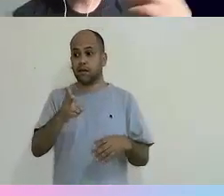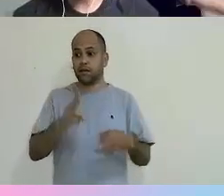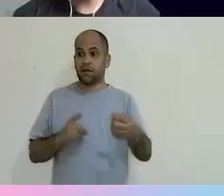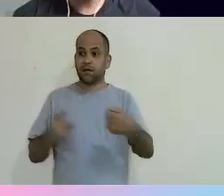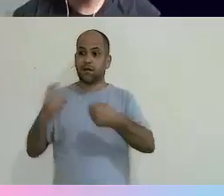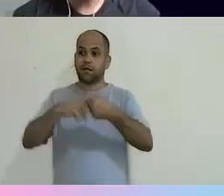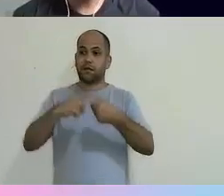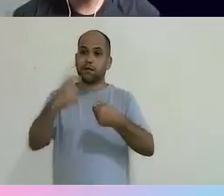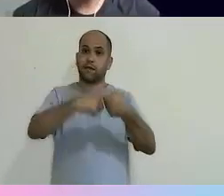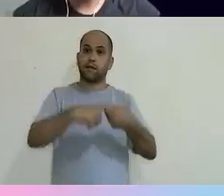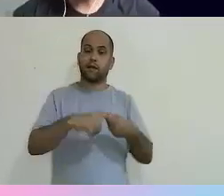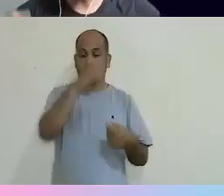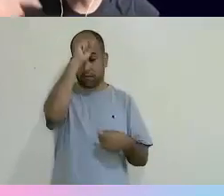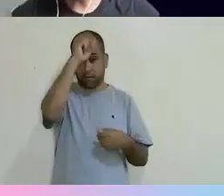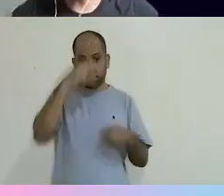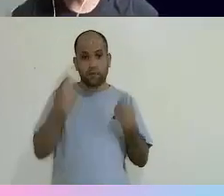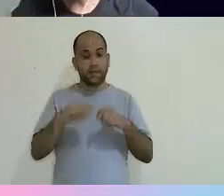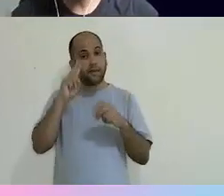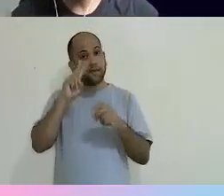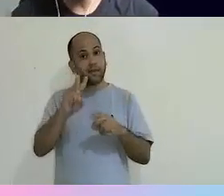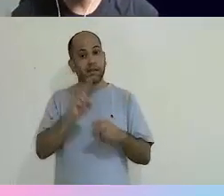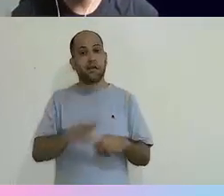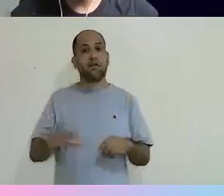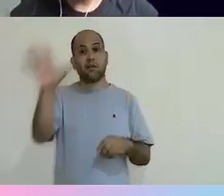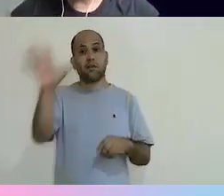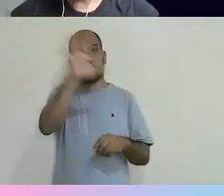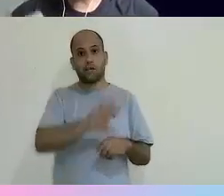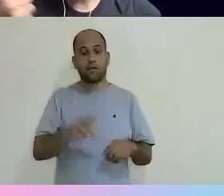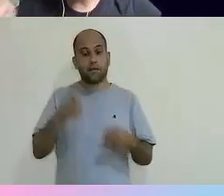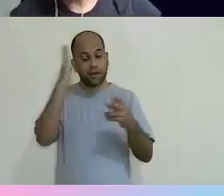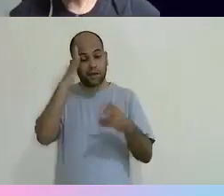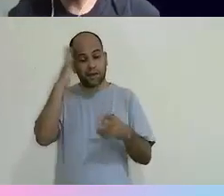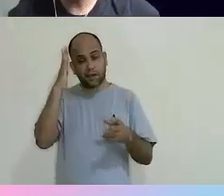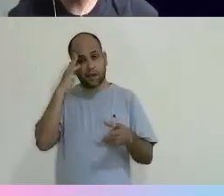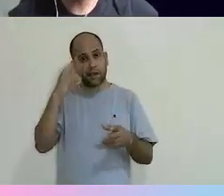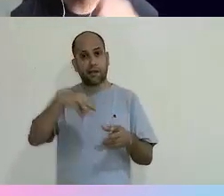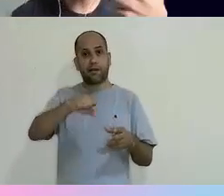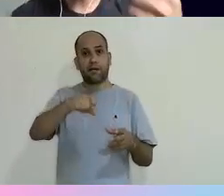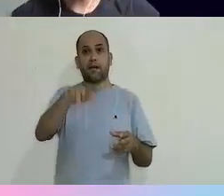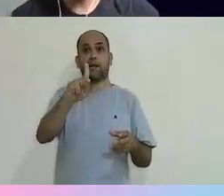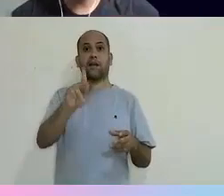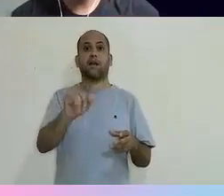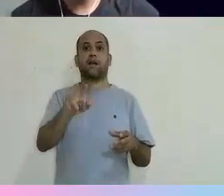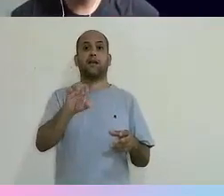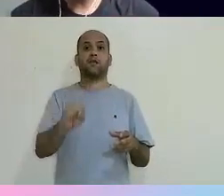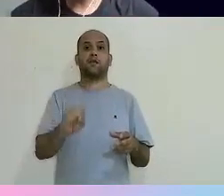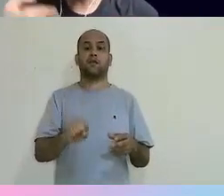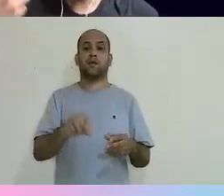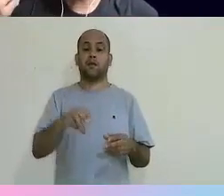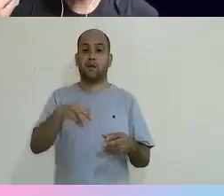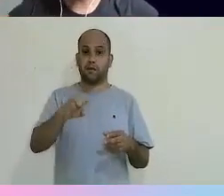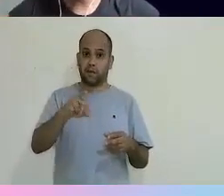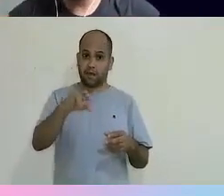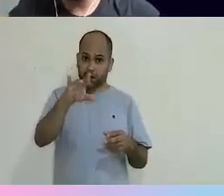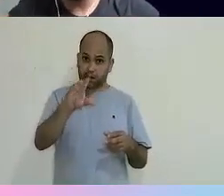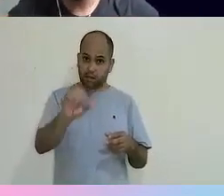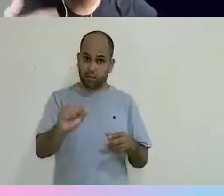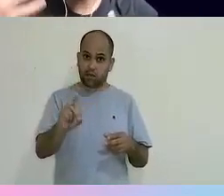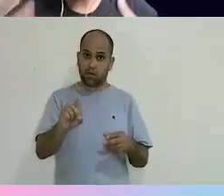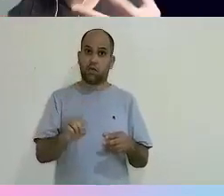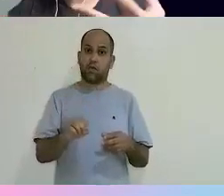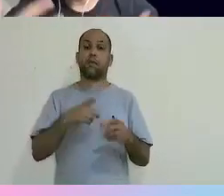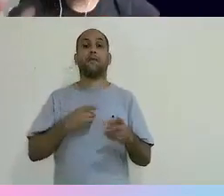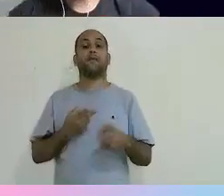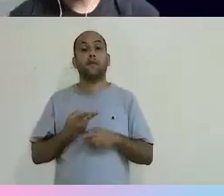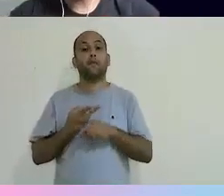precisa ter a visão de negócio para entender o que o mercado demanda, para você ser protagonista, para você ir atrás desse aprendizado, para você ir